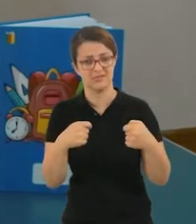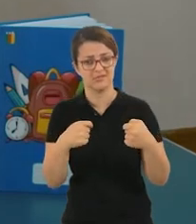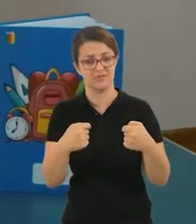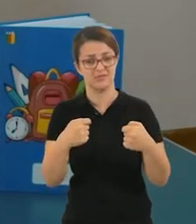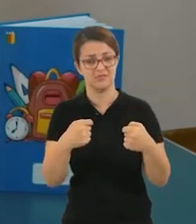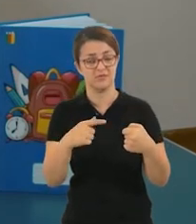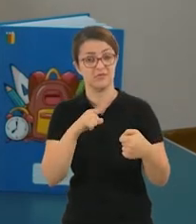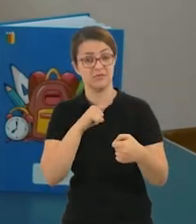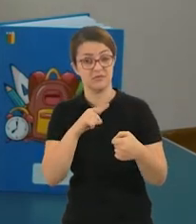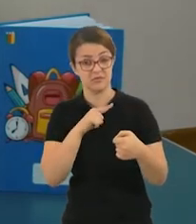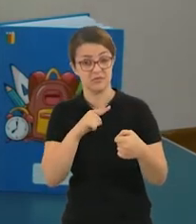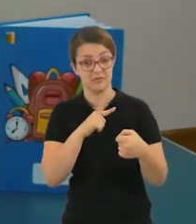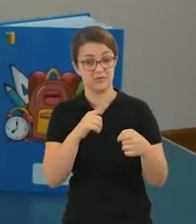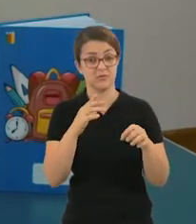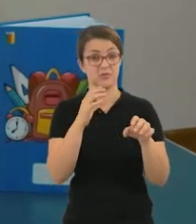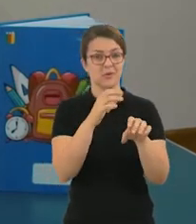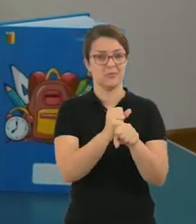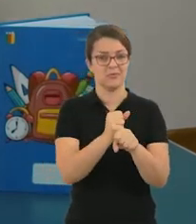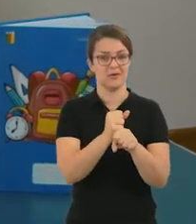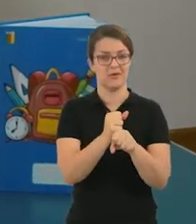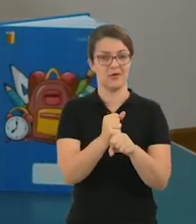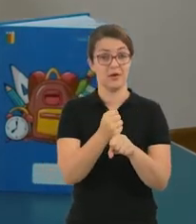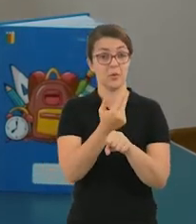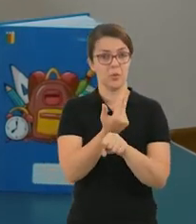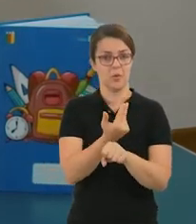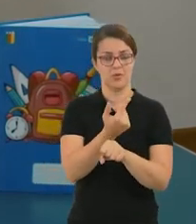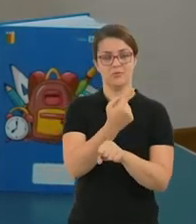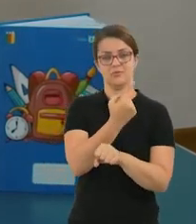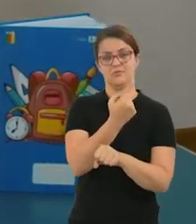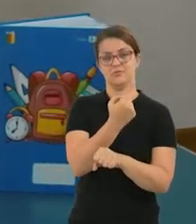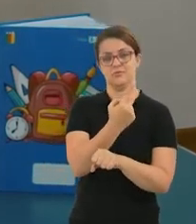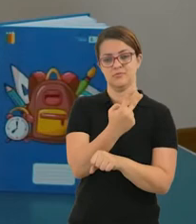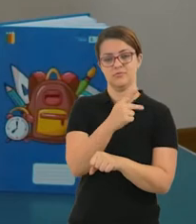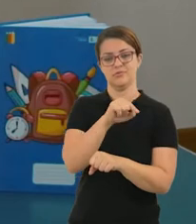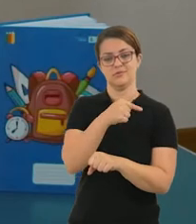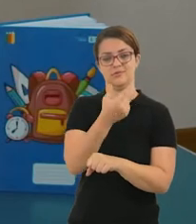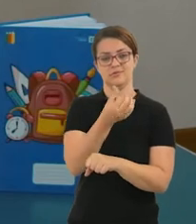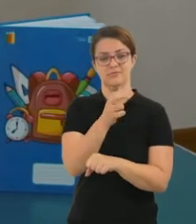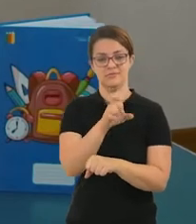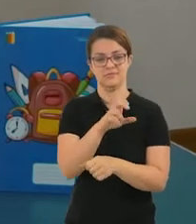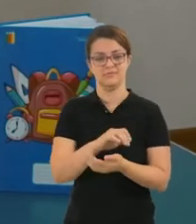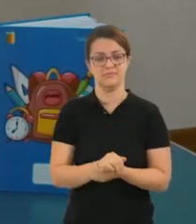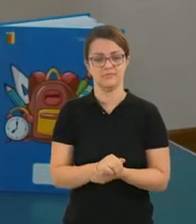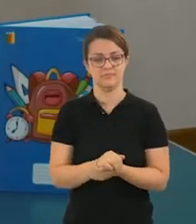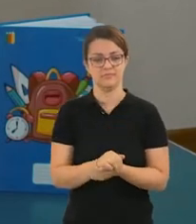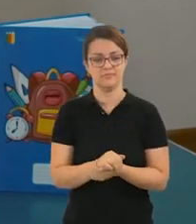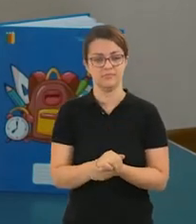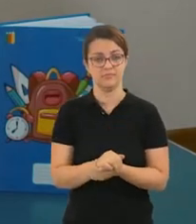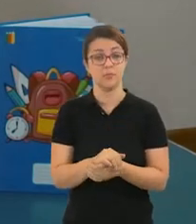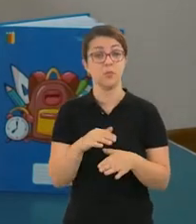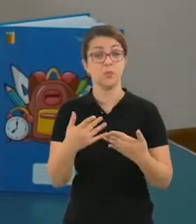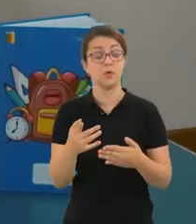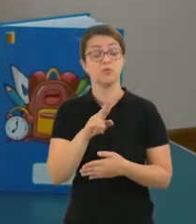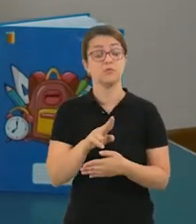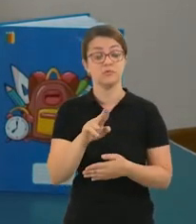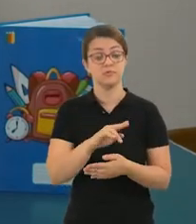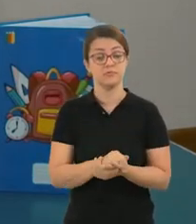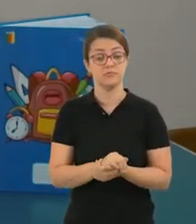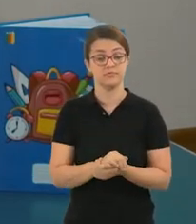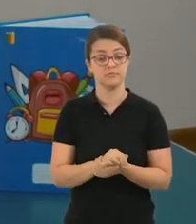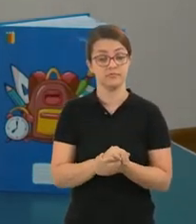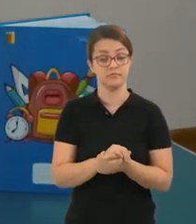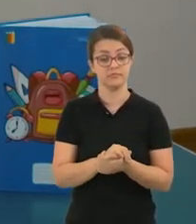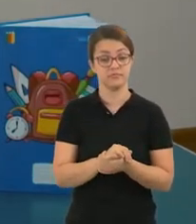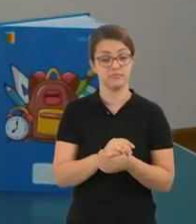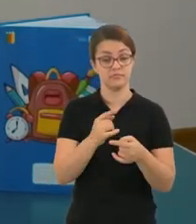preciso ter para inteirar esse valor aqui e fazer a minha compra? Então, R$ 12,65. Eu